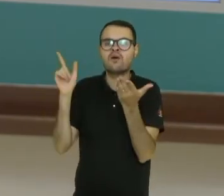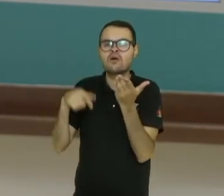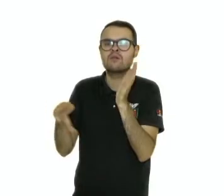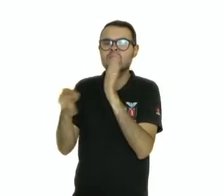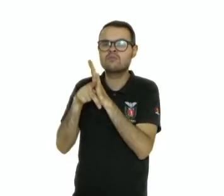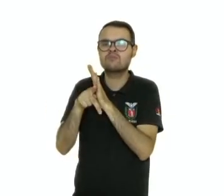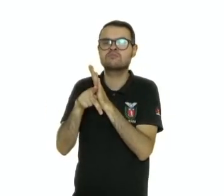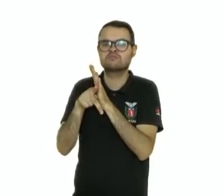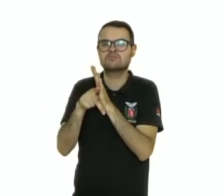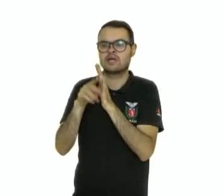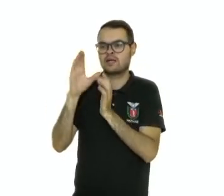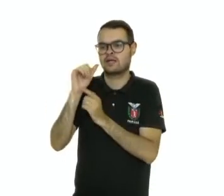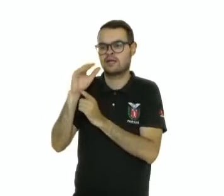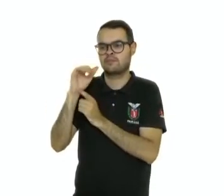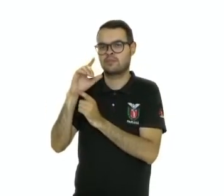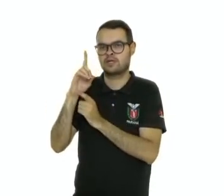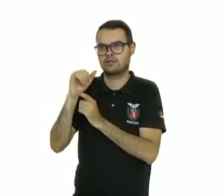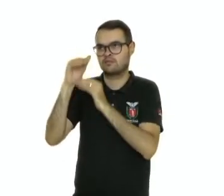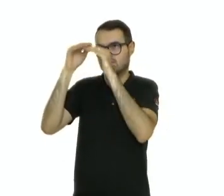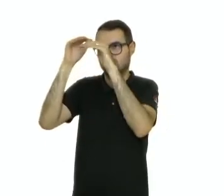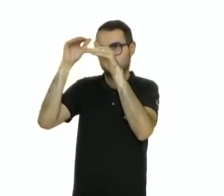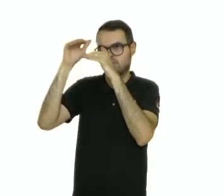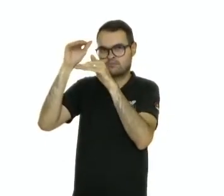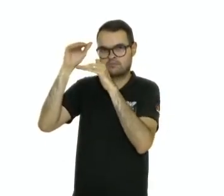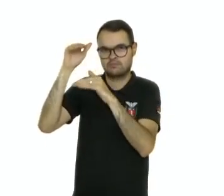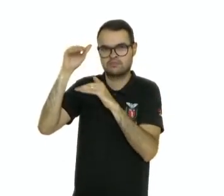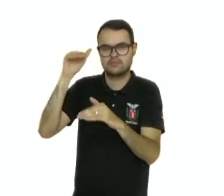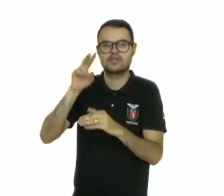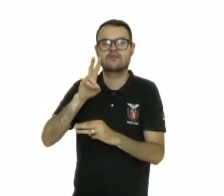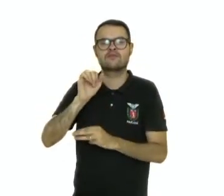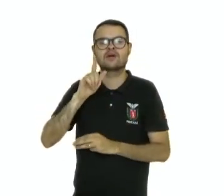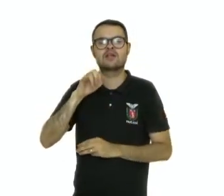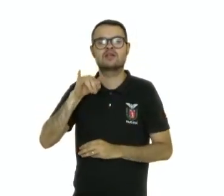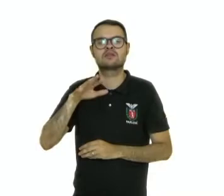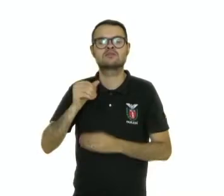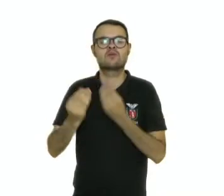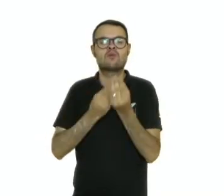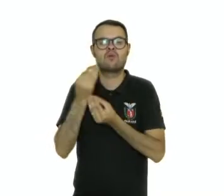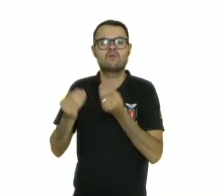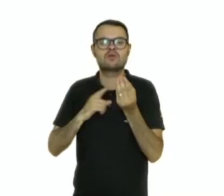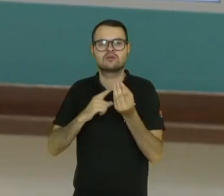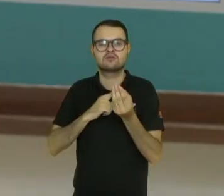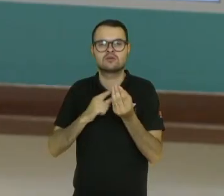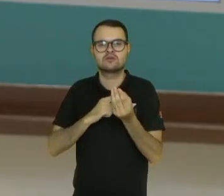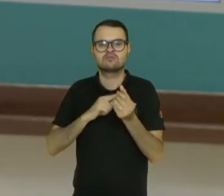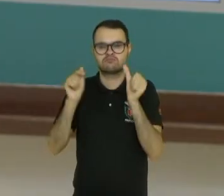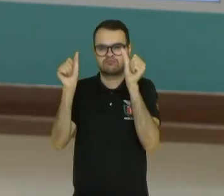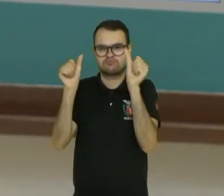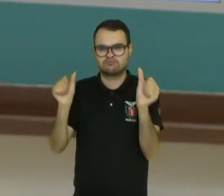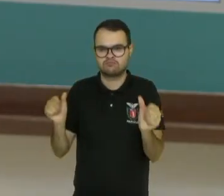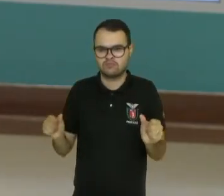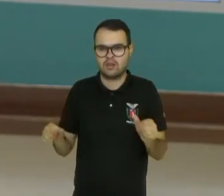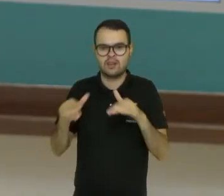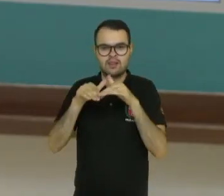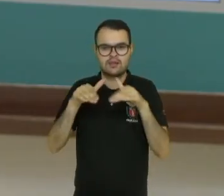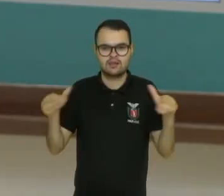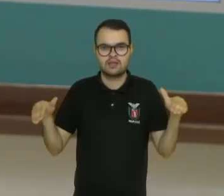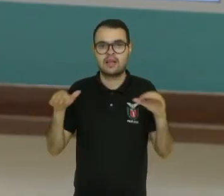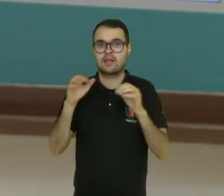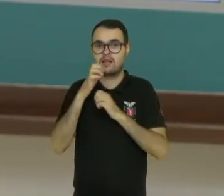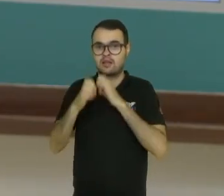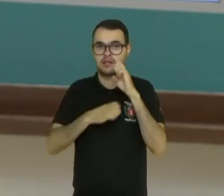Molécula com 2 átomos iguais ou diferentes, a gente tem uma geometria linear quando não temos nenhum elétron